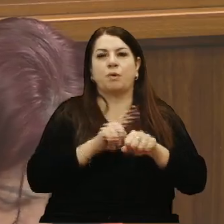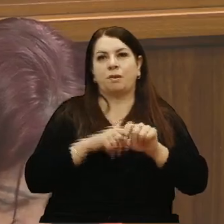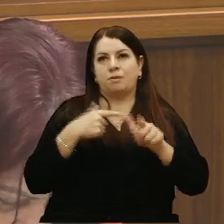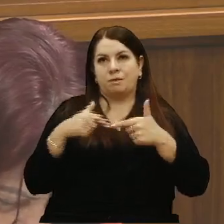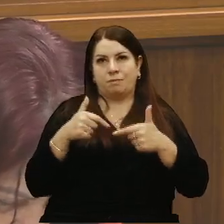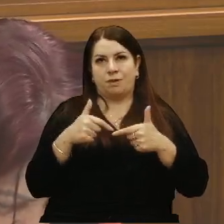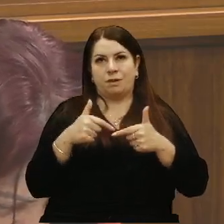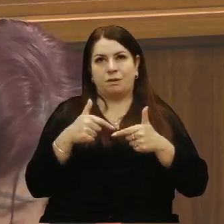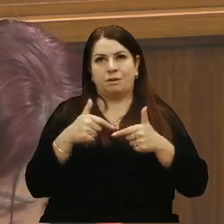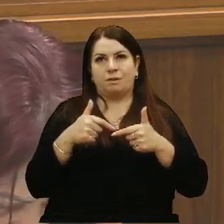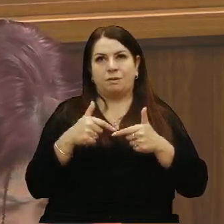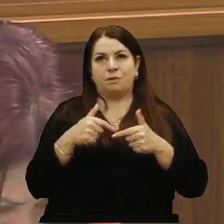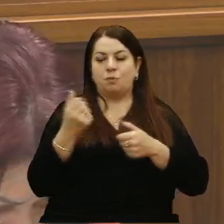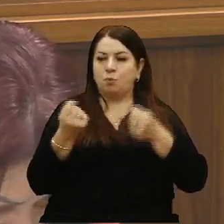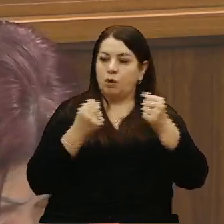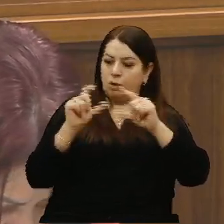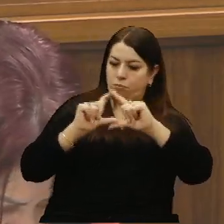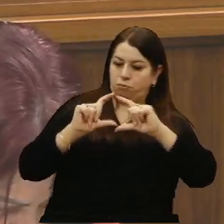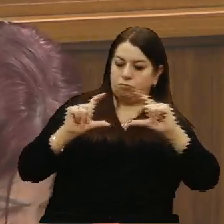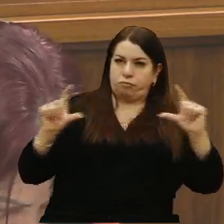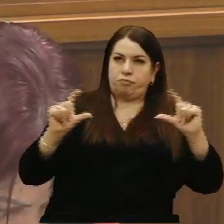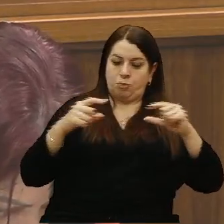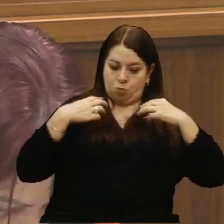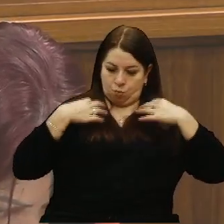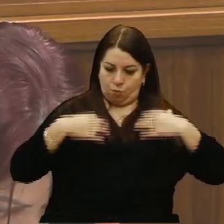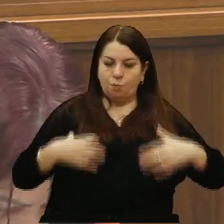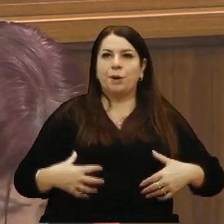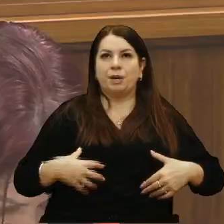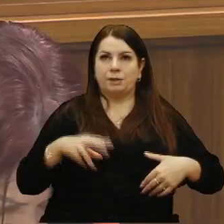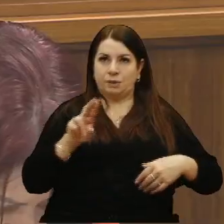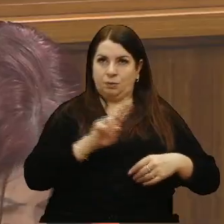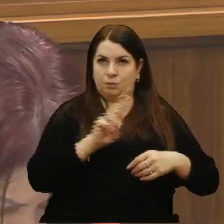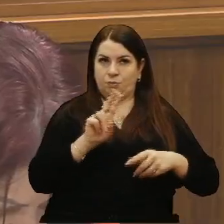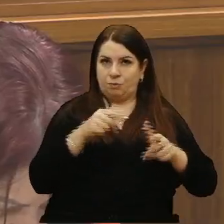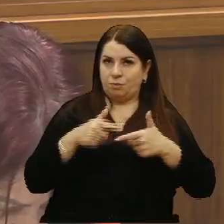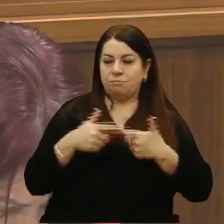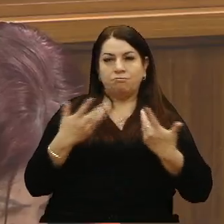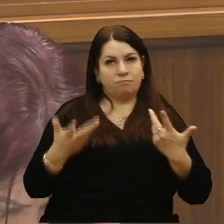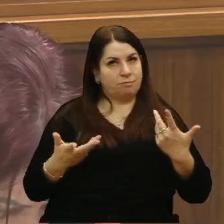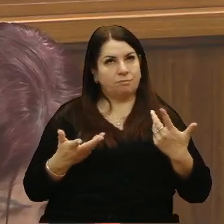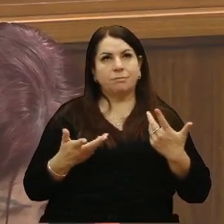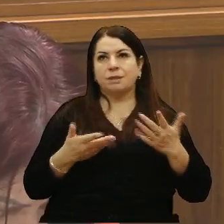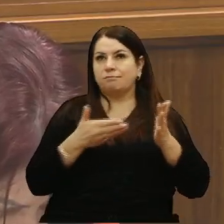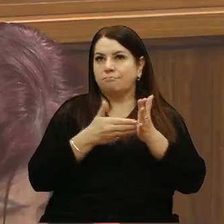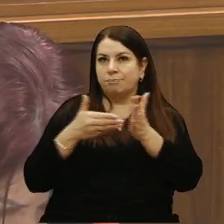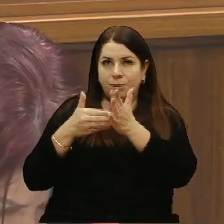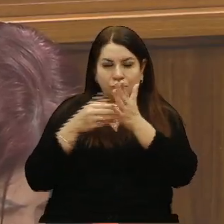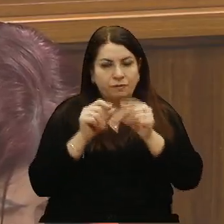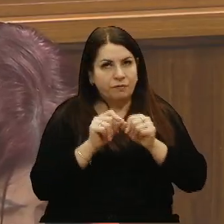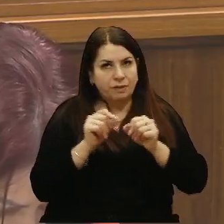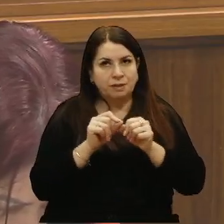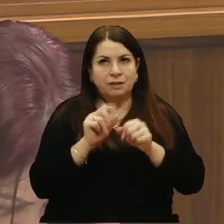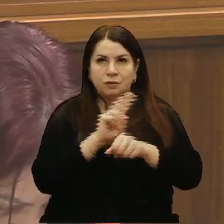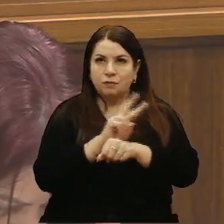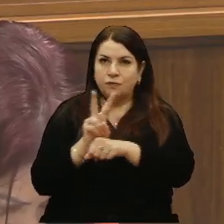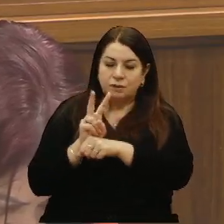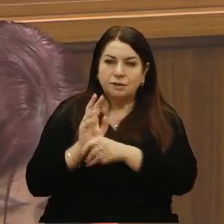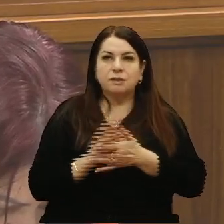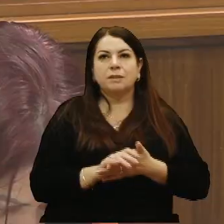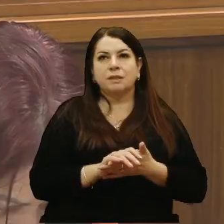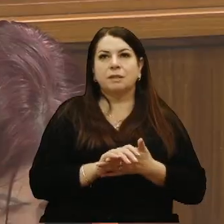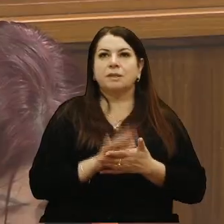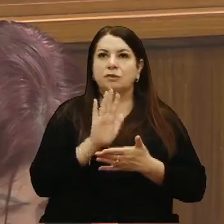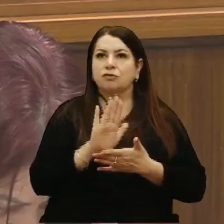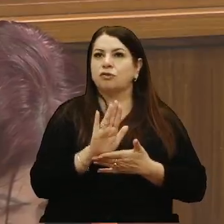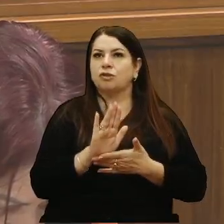trabalho, com o carro identificado, com o colete identificado, e mesmo assim é impedido de realizar a sua fiscalização. Deixo